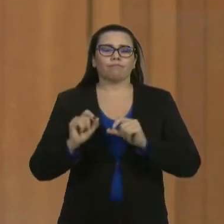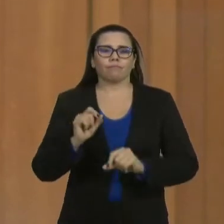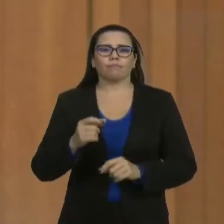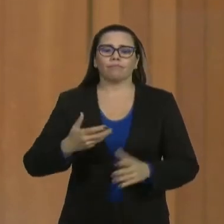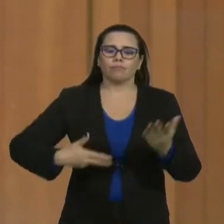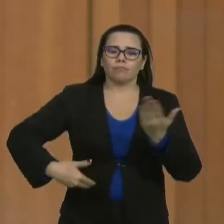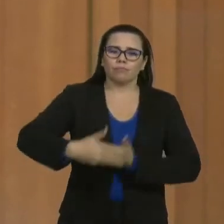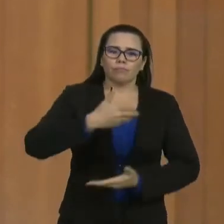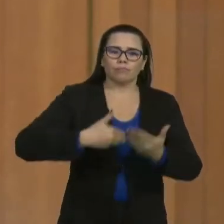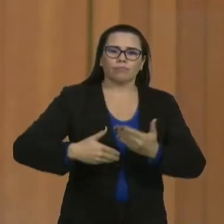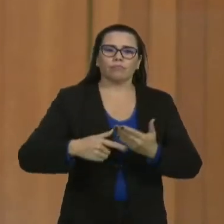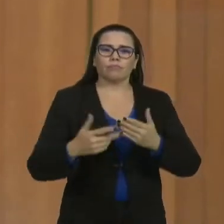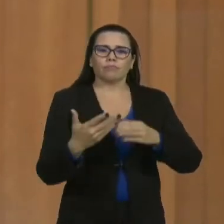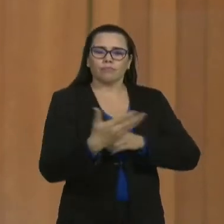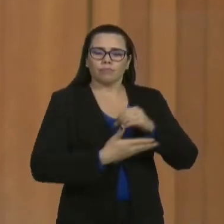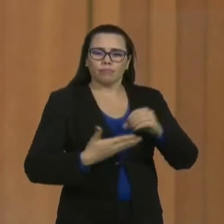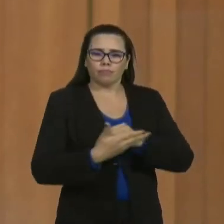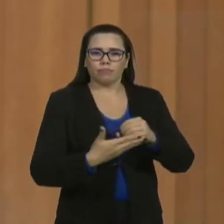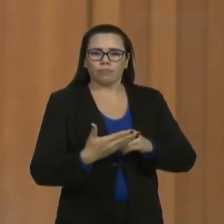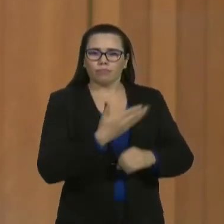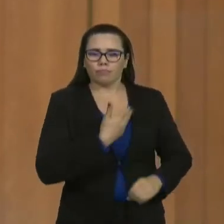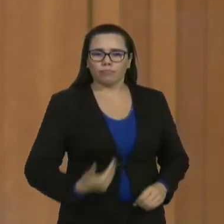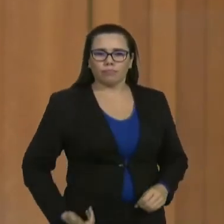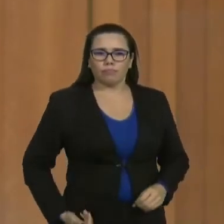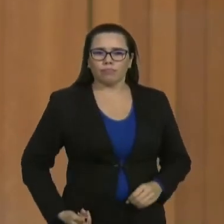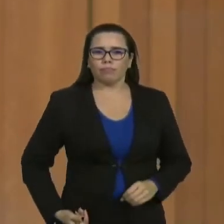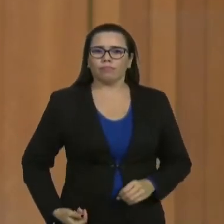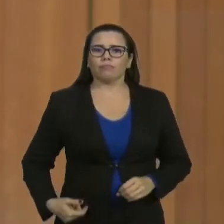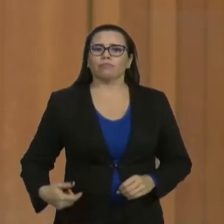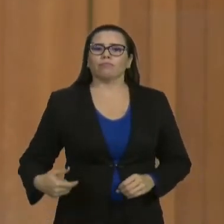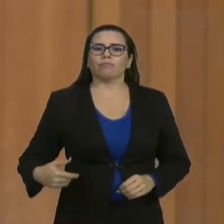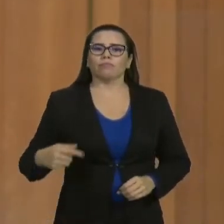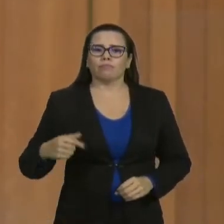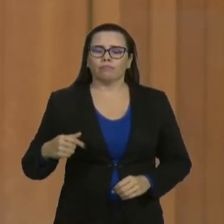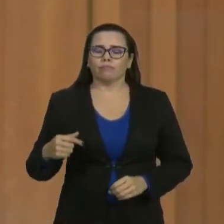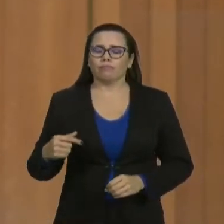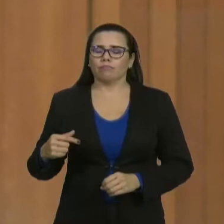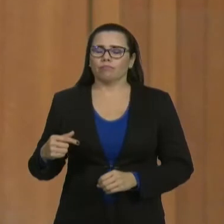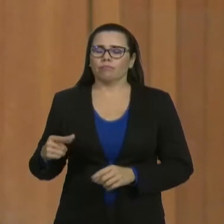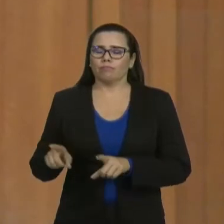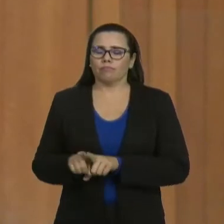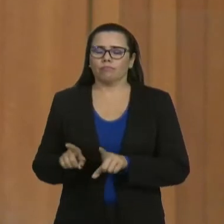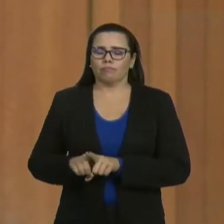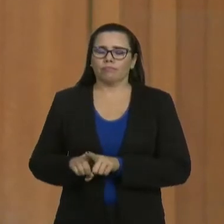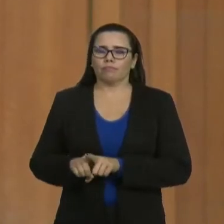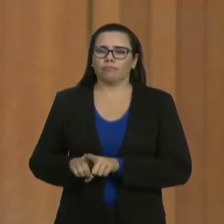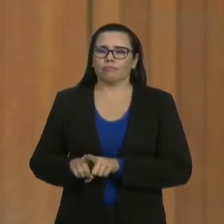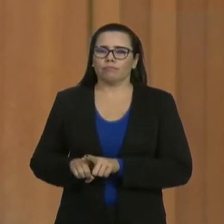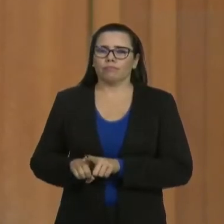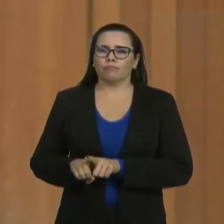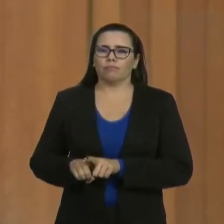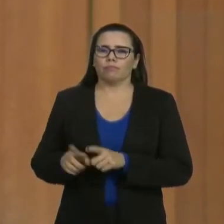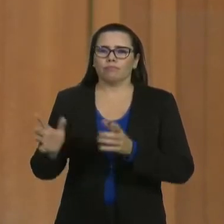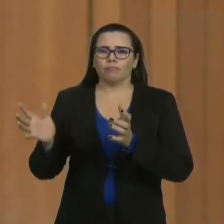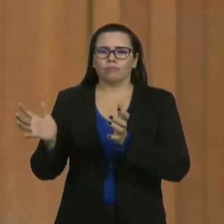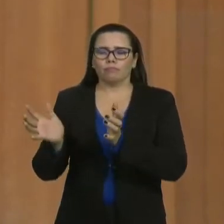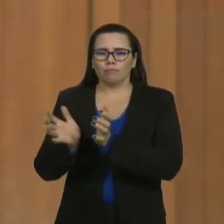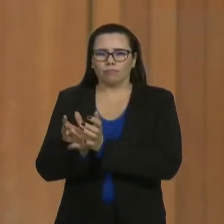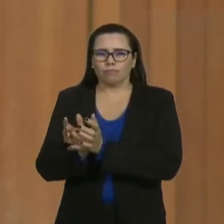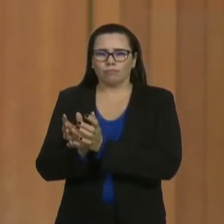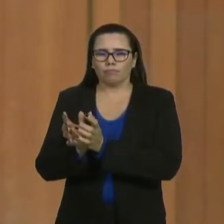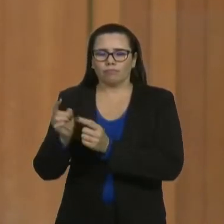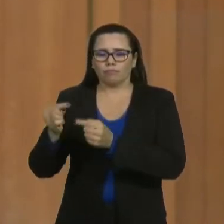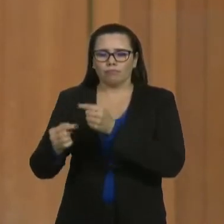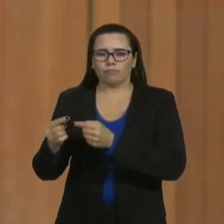base do governo, para que nós possamos chegar a um consenso e, principalmente, na garantia